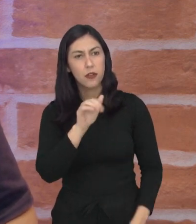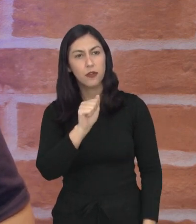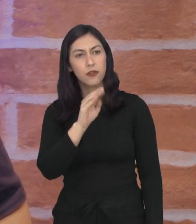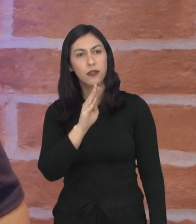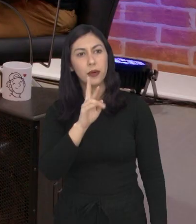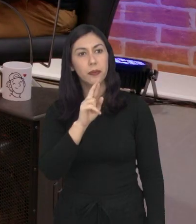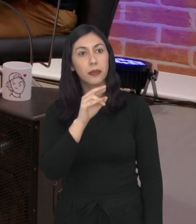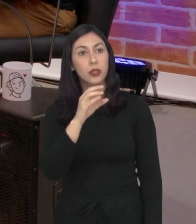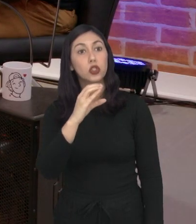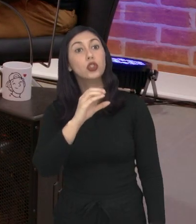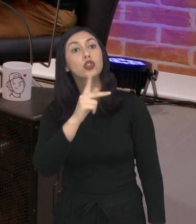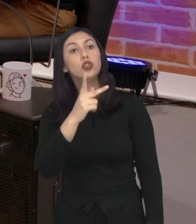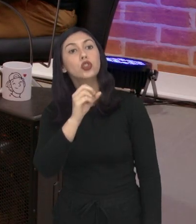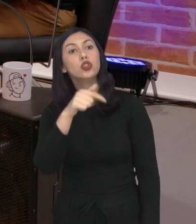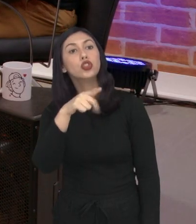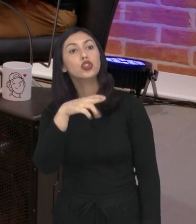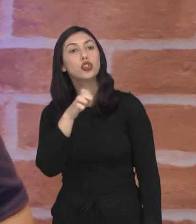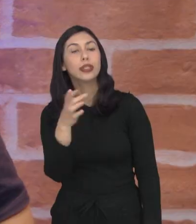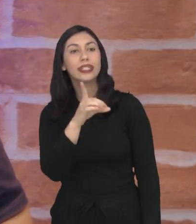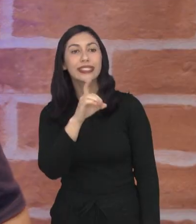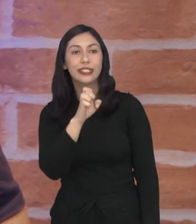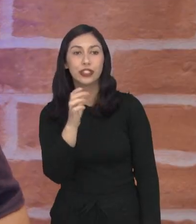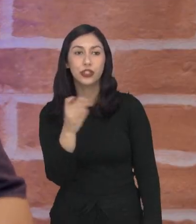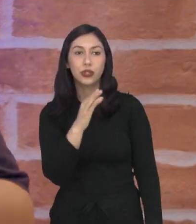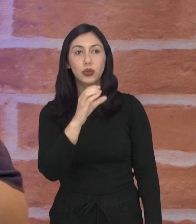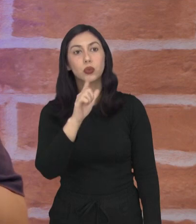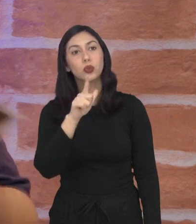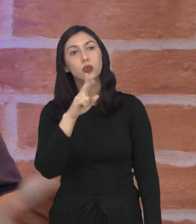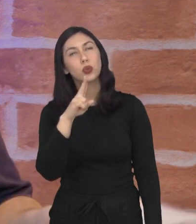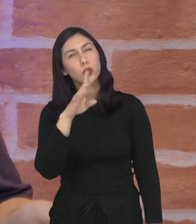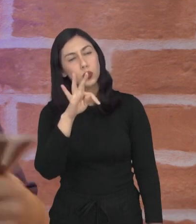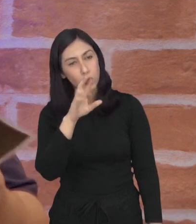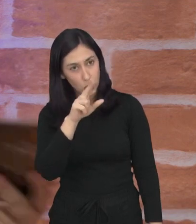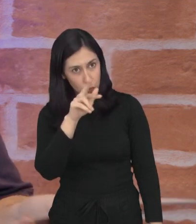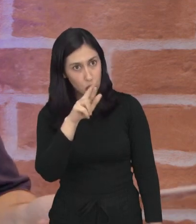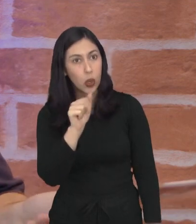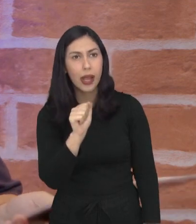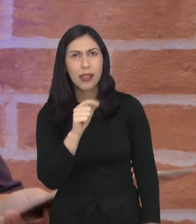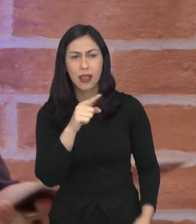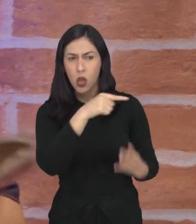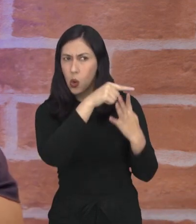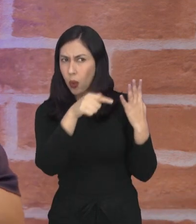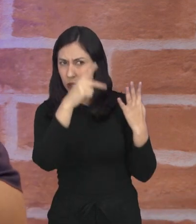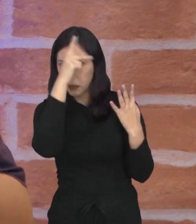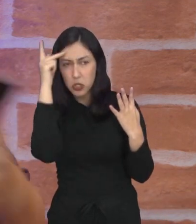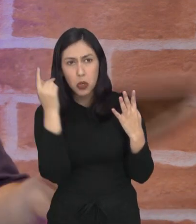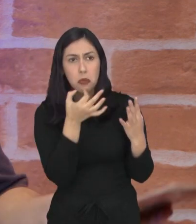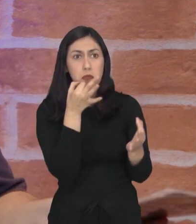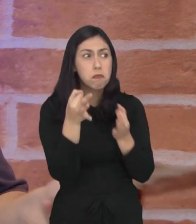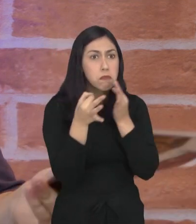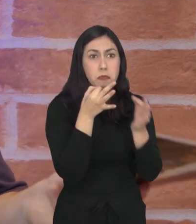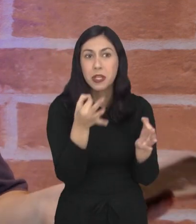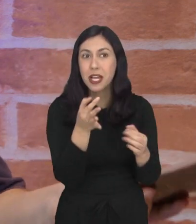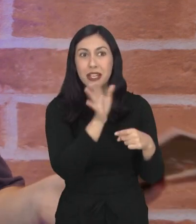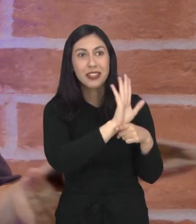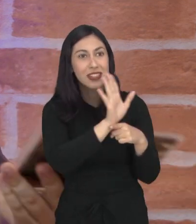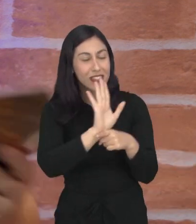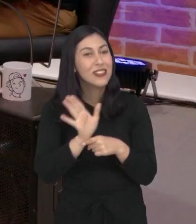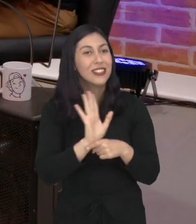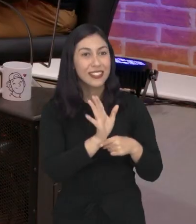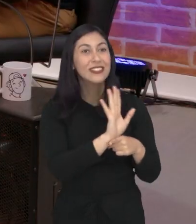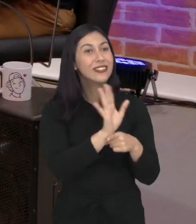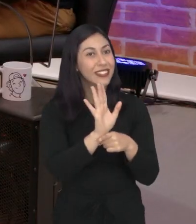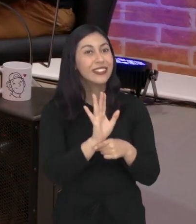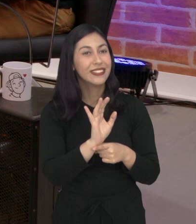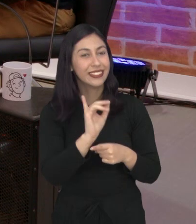Já. esse programa, é sensacional, mano. Eles fazem, eles lógico que são 4 personagens, né? Eles fazem comentários absurdos sobre os filmes,